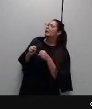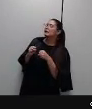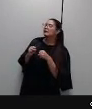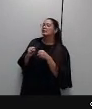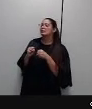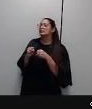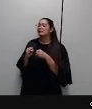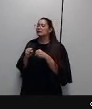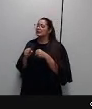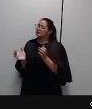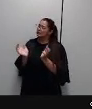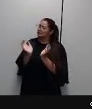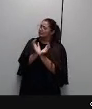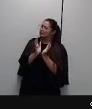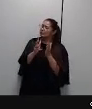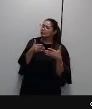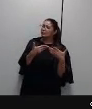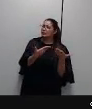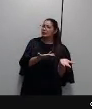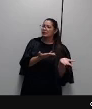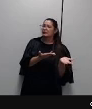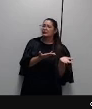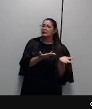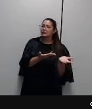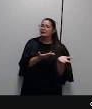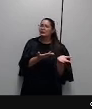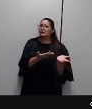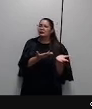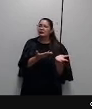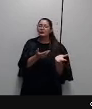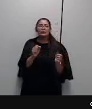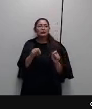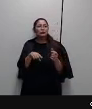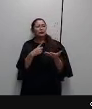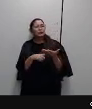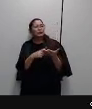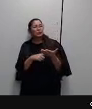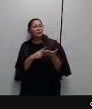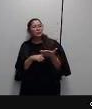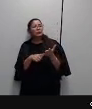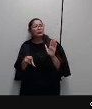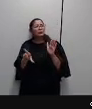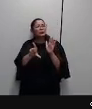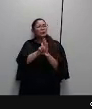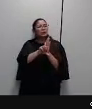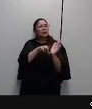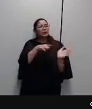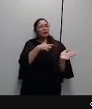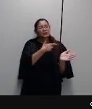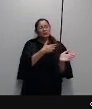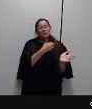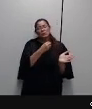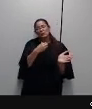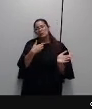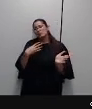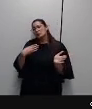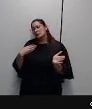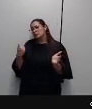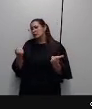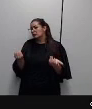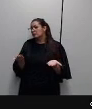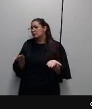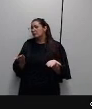mineral receita patrimonial de acordo com a lei de 2004 eu só quero eu só gostaria de